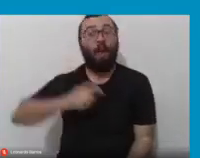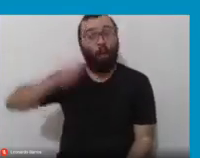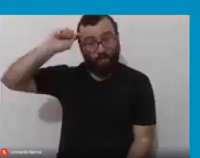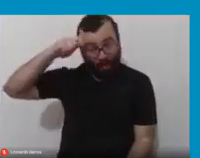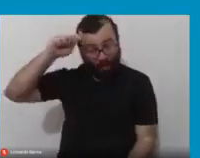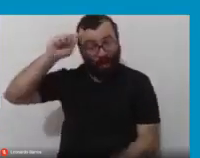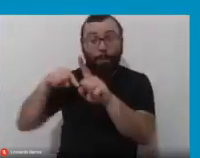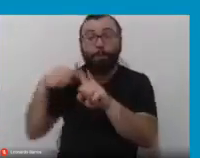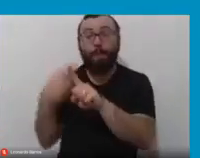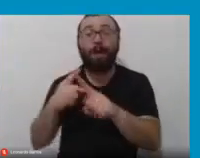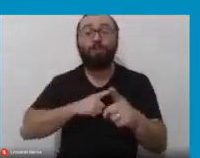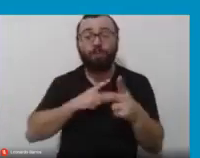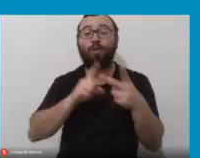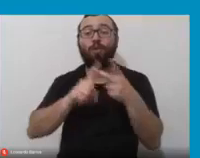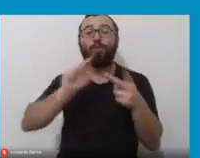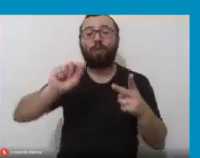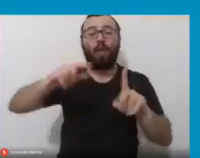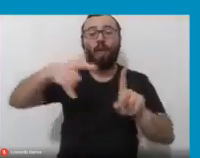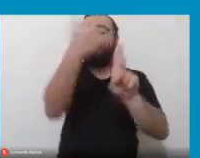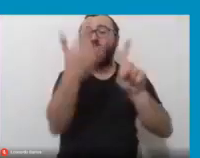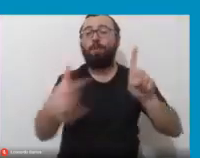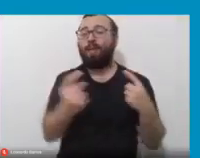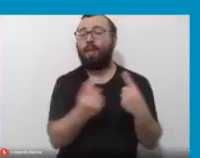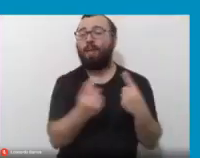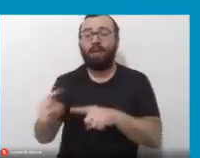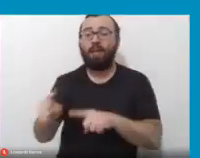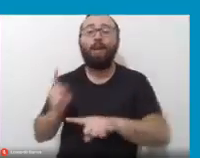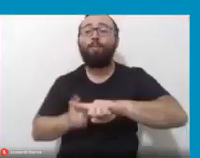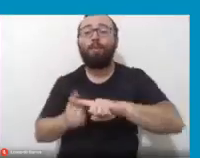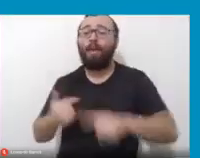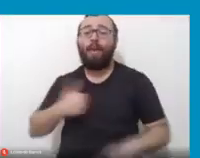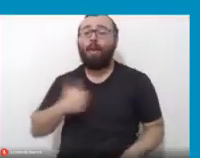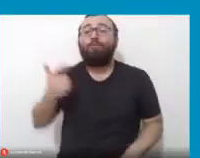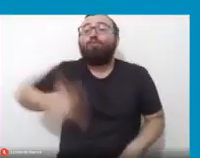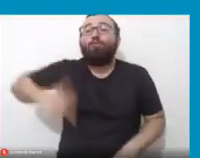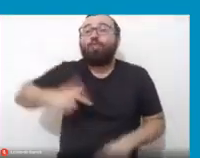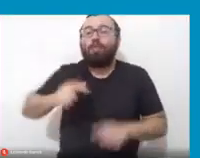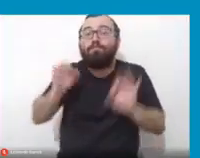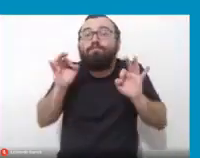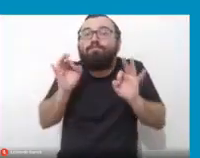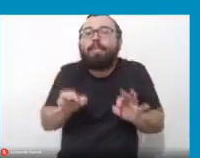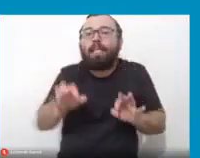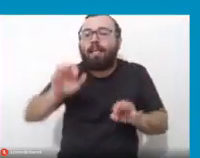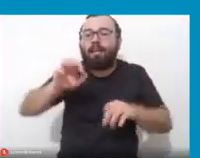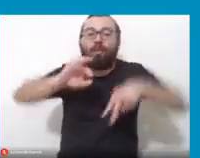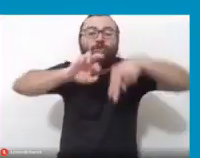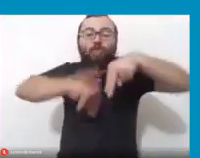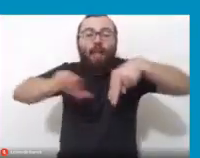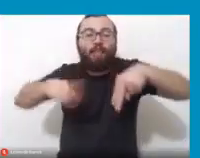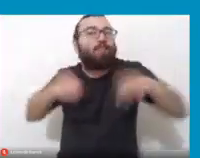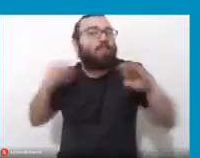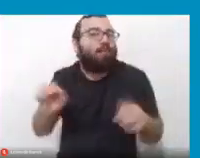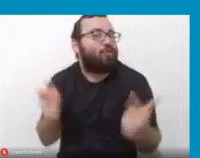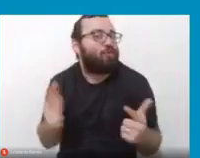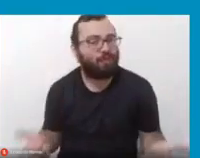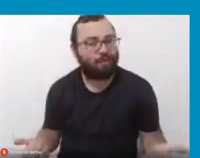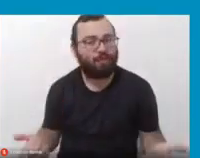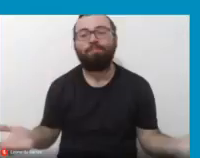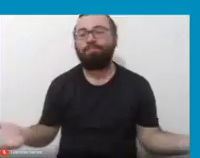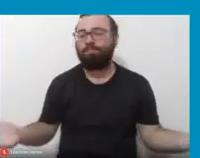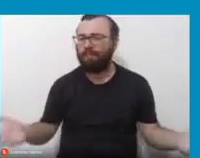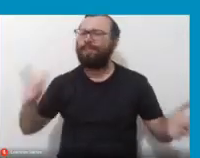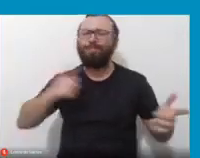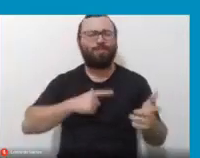dimensão LGBTfóbica, como criança não conforme de gênero. Tá? Então, tem várias interlocuções,